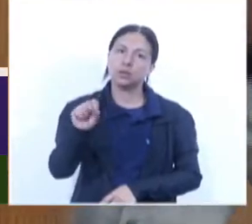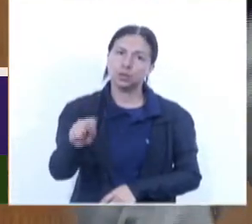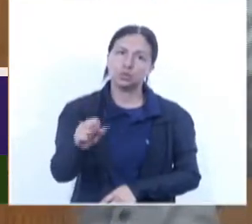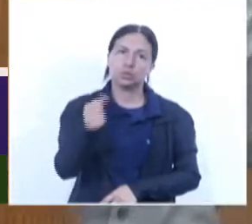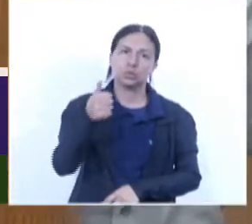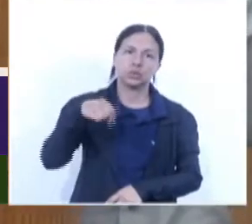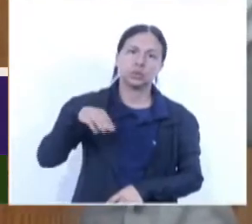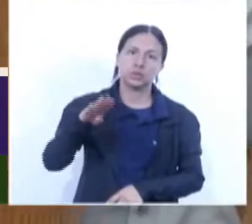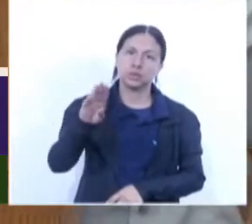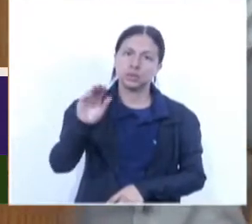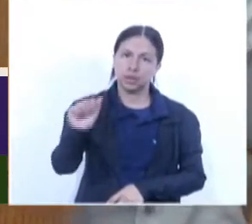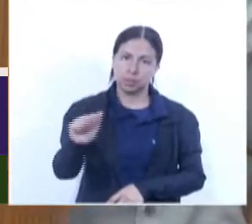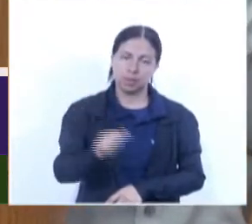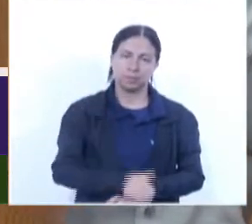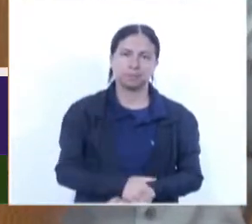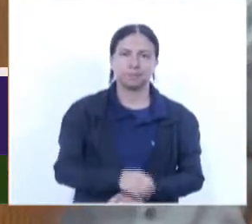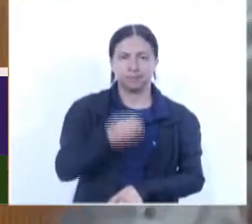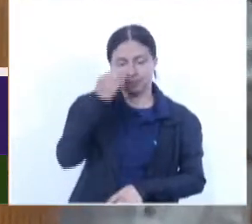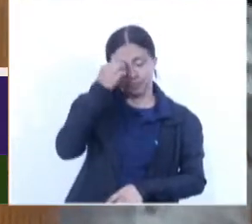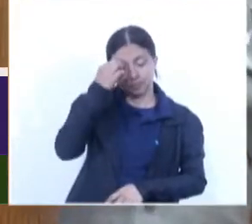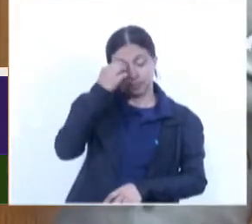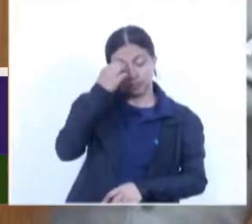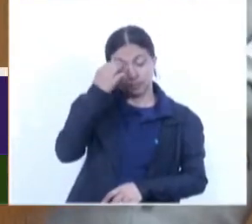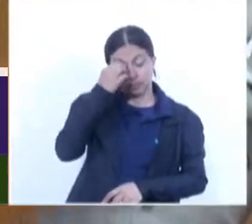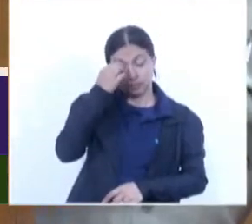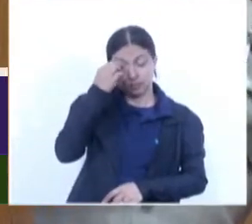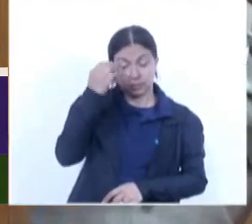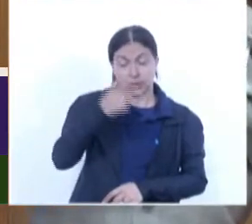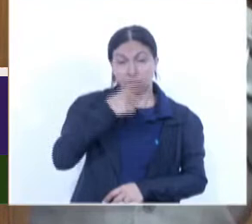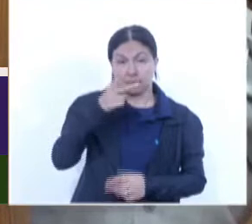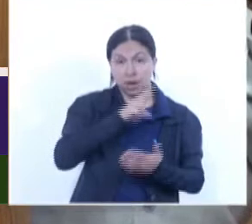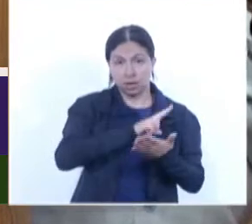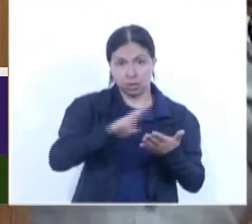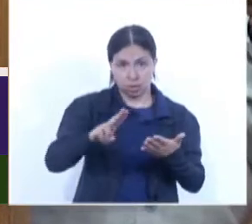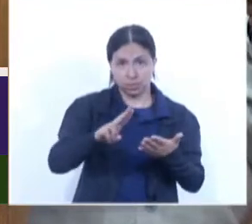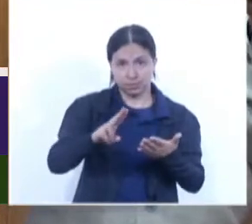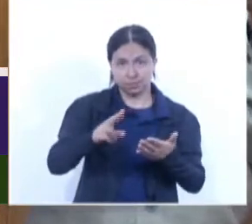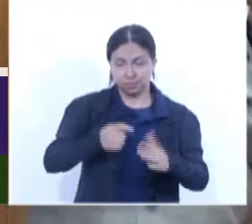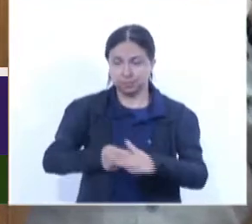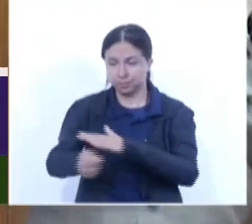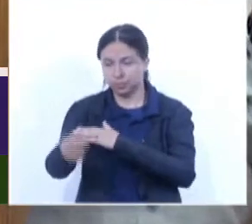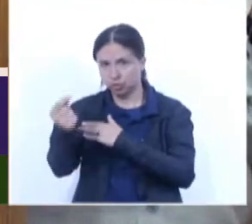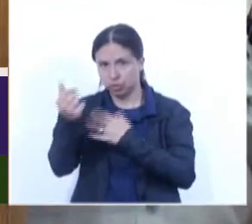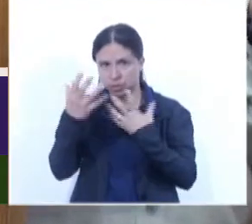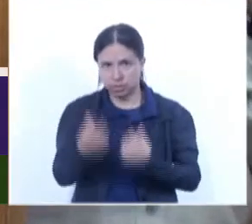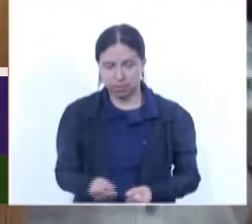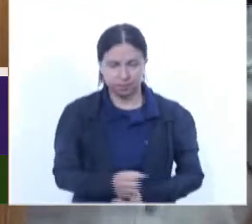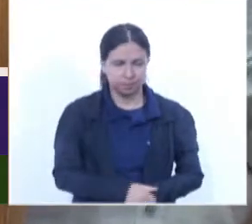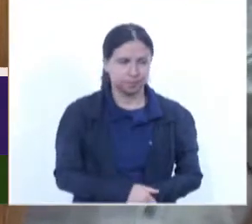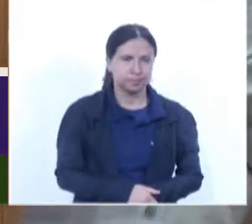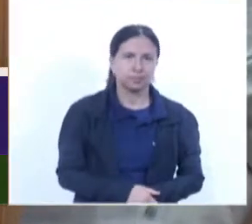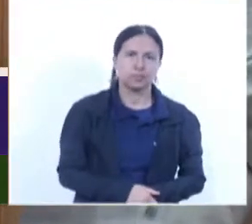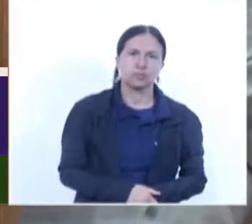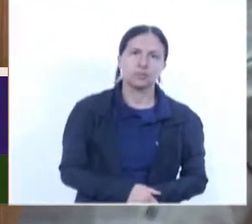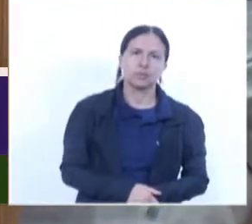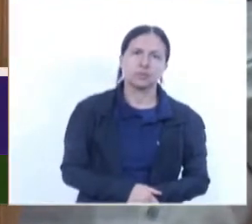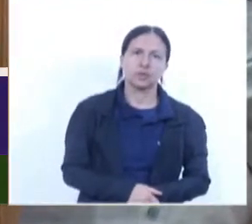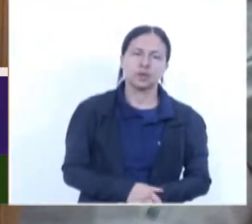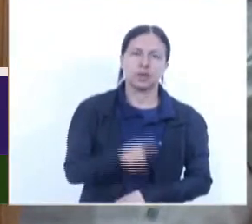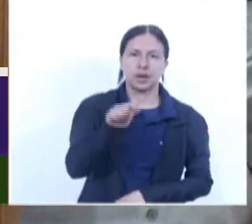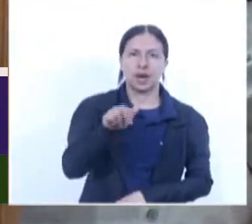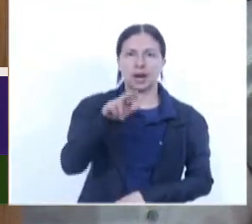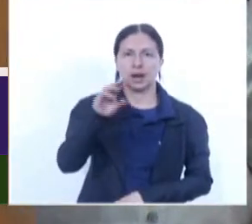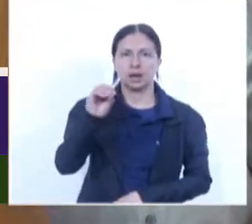aquelas instituições que são beneficiadas por esse recurso escola de samba garotos do samba que eu acabei de falar